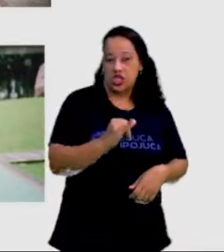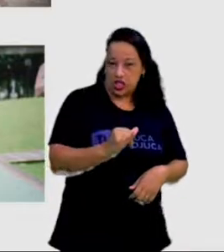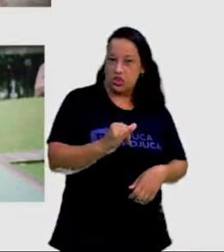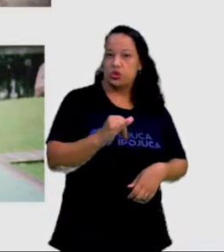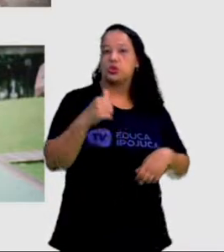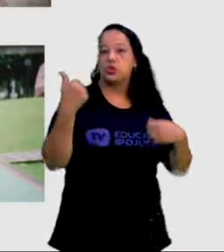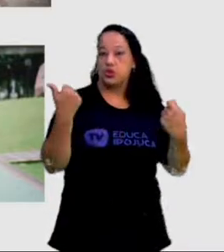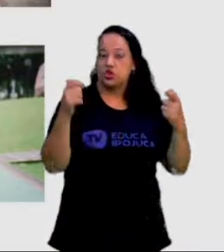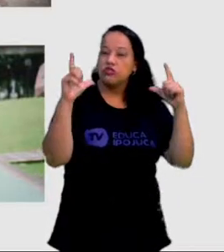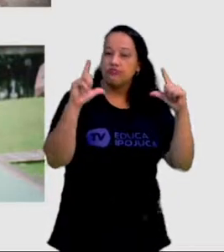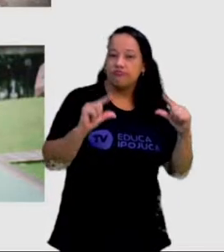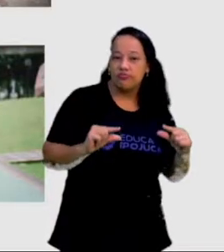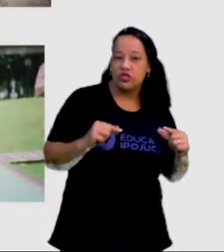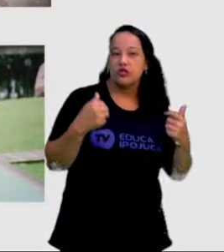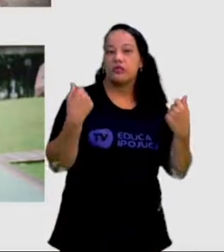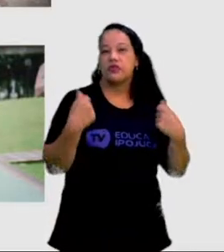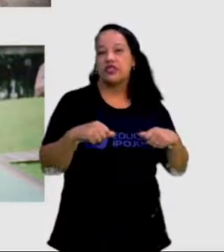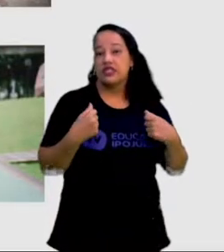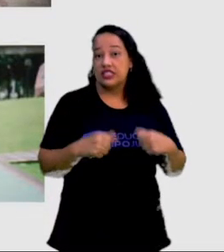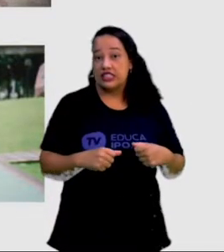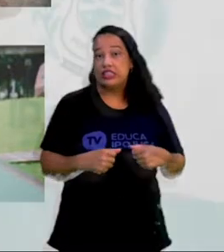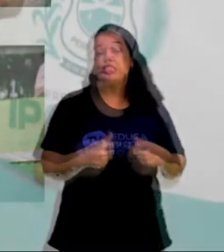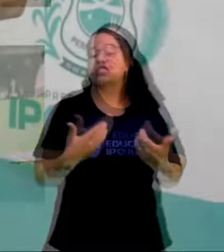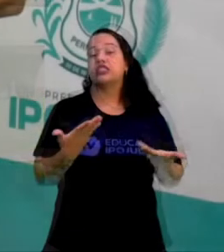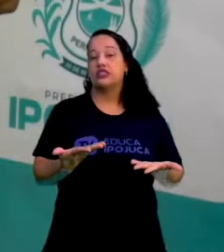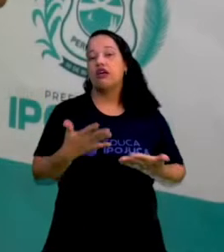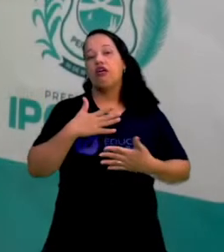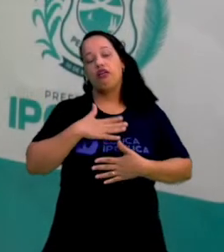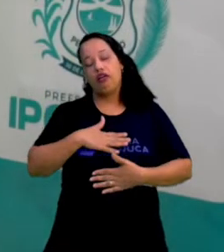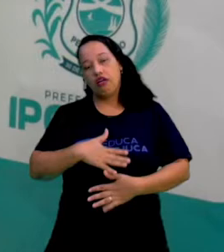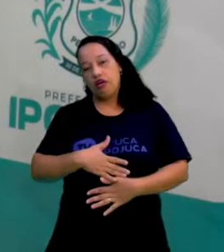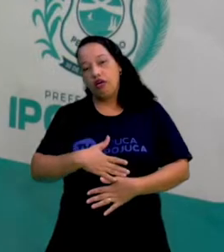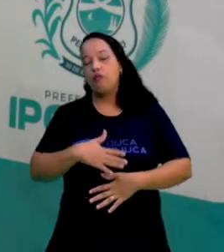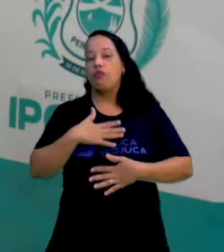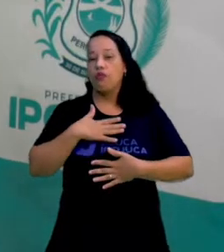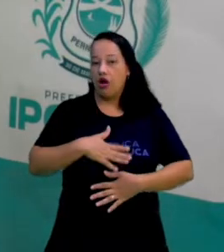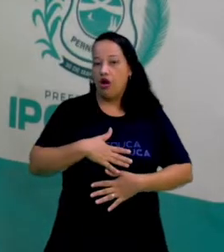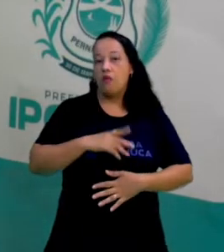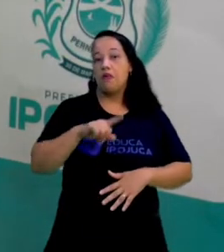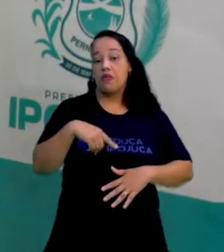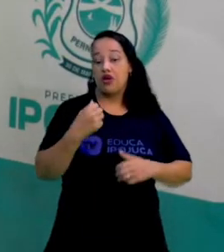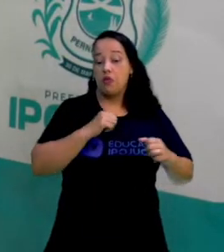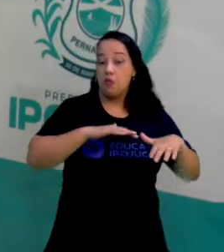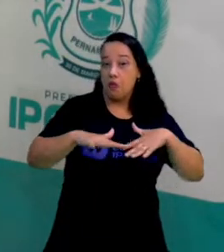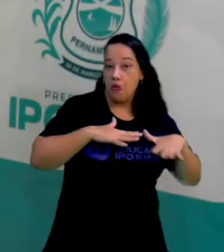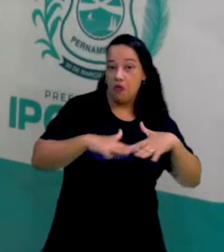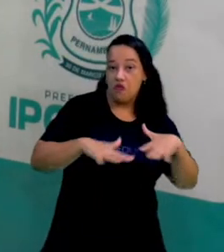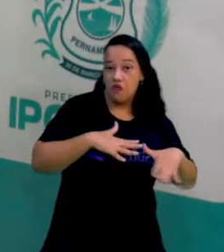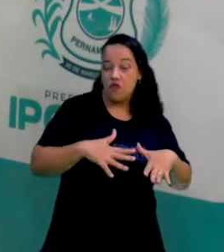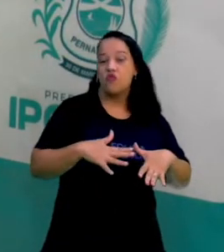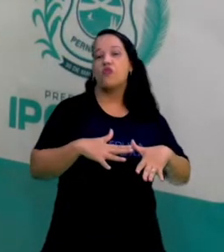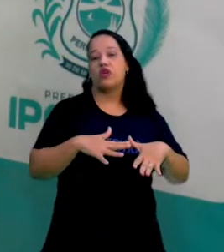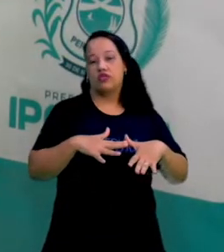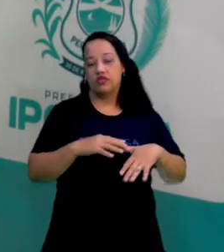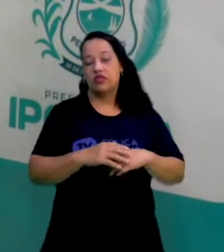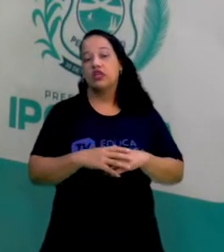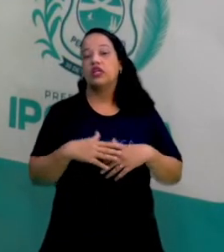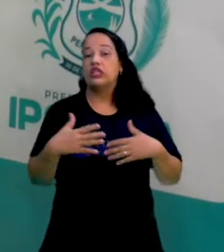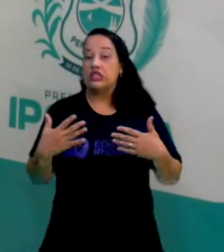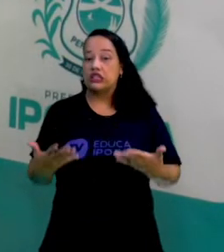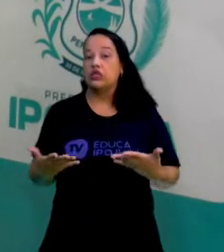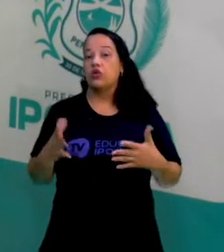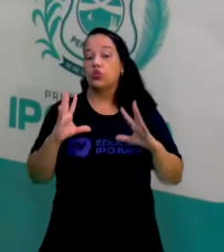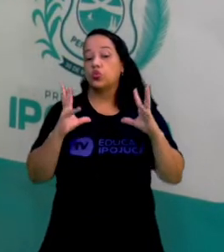do que os que a gente tem em nível de repouso, tá? Então, toda atividade física que a gente fizer, ou seja,